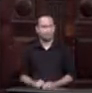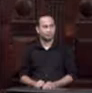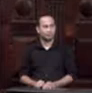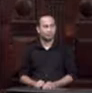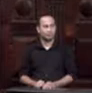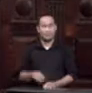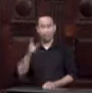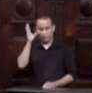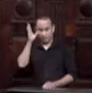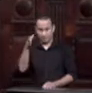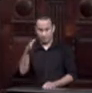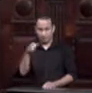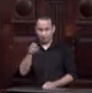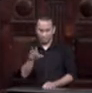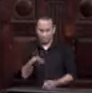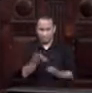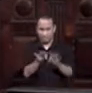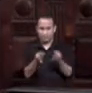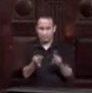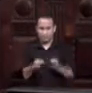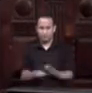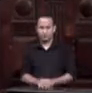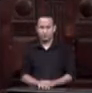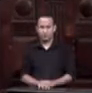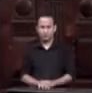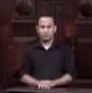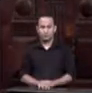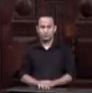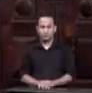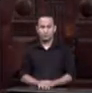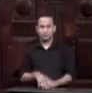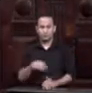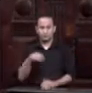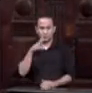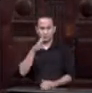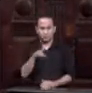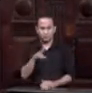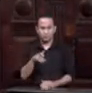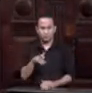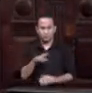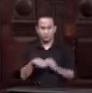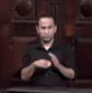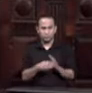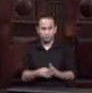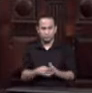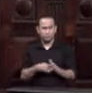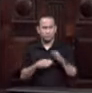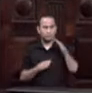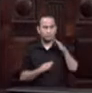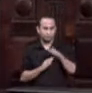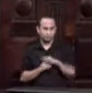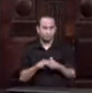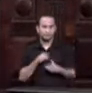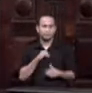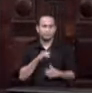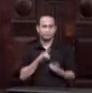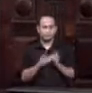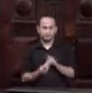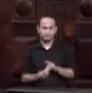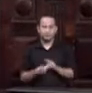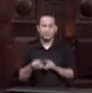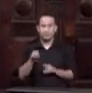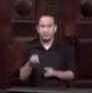A razão é muito simples. A gente debateu aqui todas as limitações e contradições que